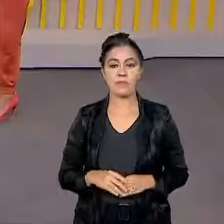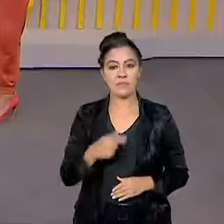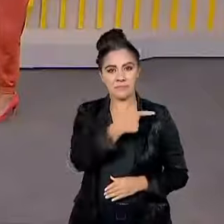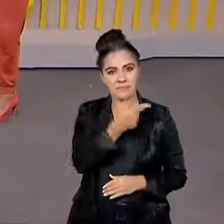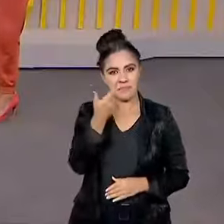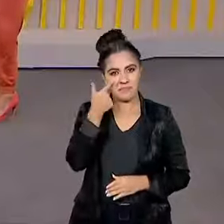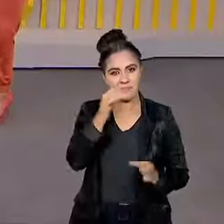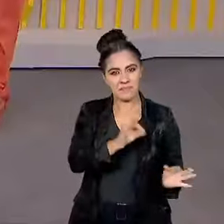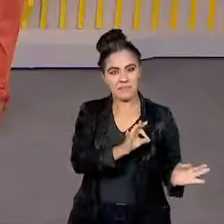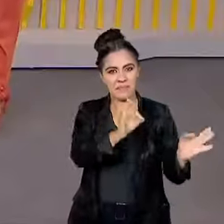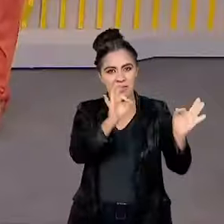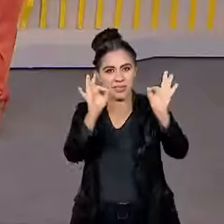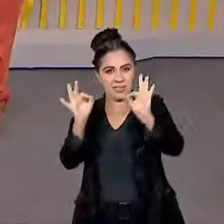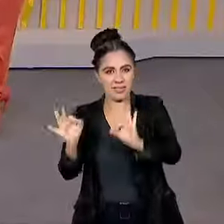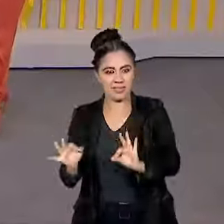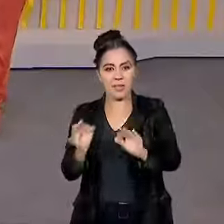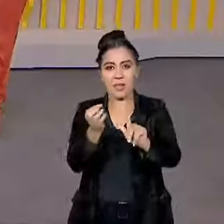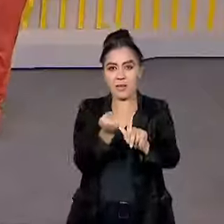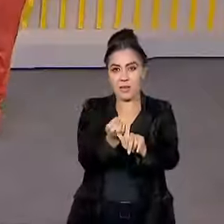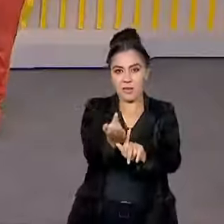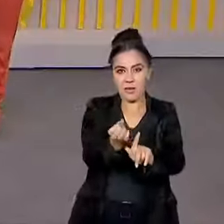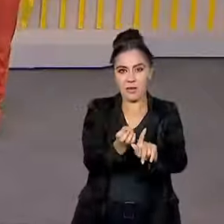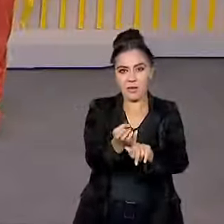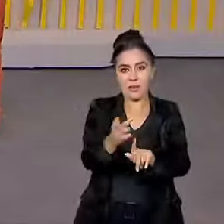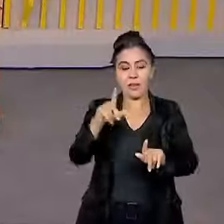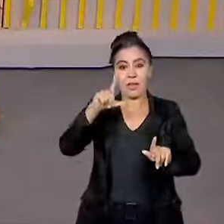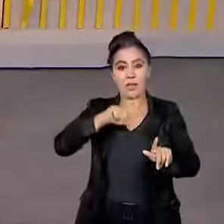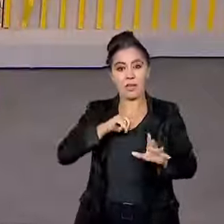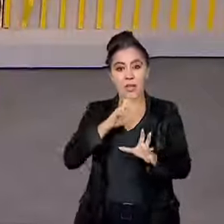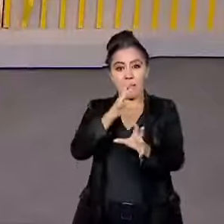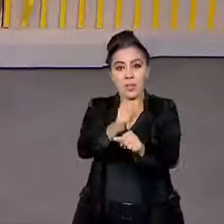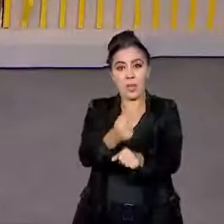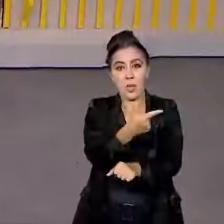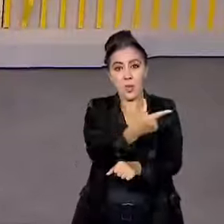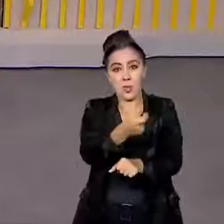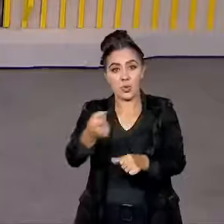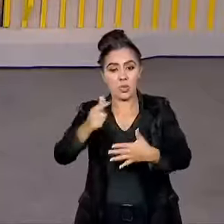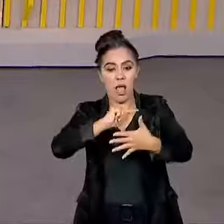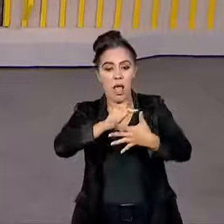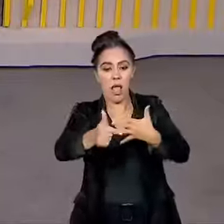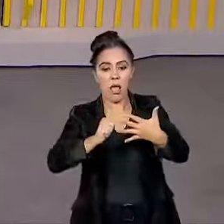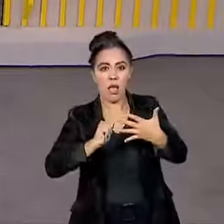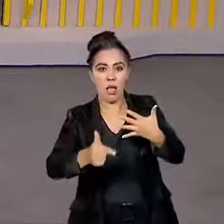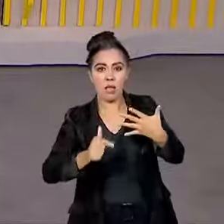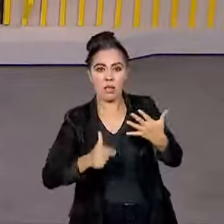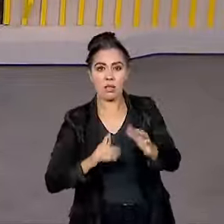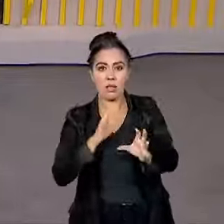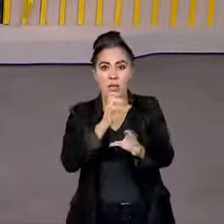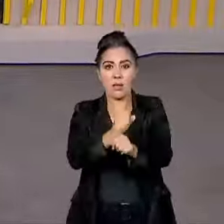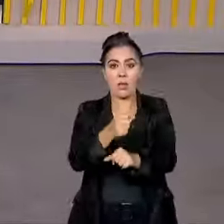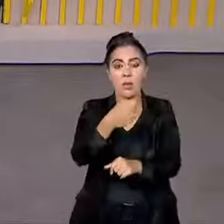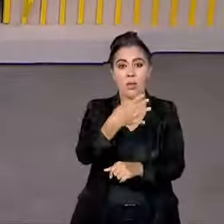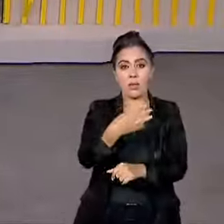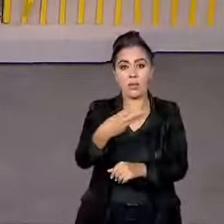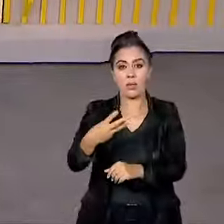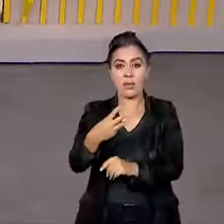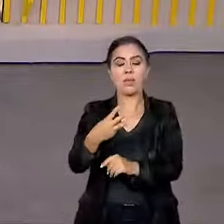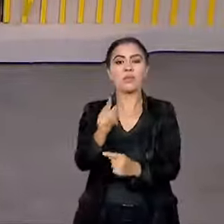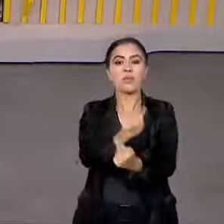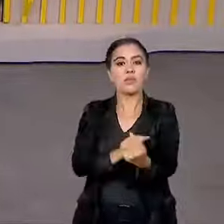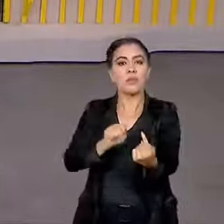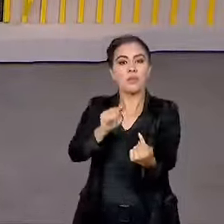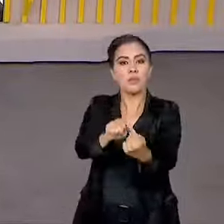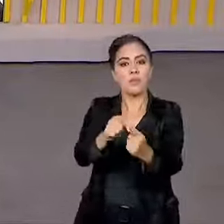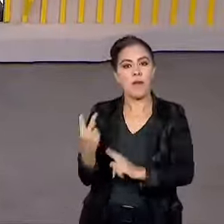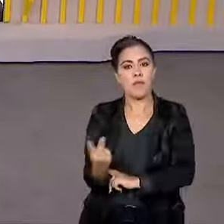Você conferiu aqui no canal Gov o anúncio de mais de 200 ações e 43 metas de valorização da vida dos